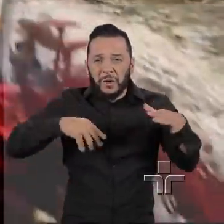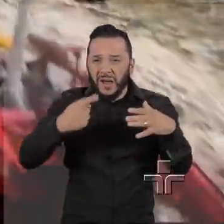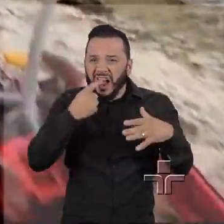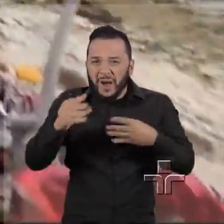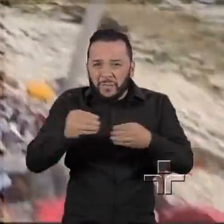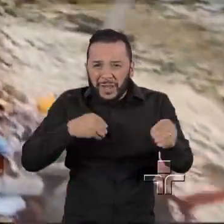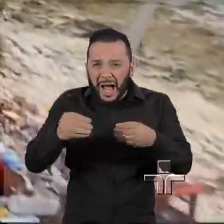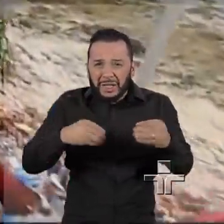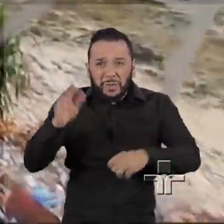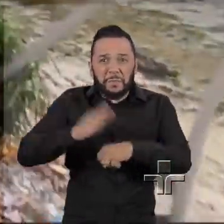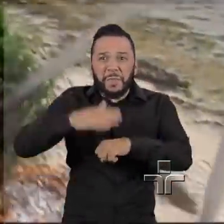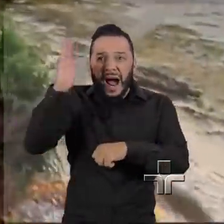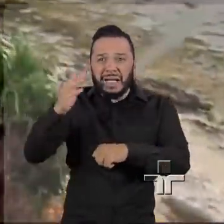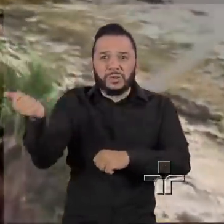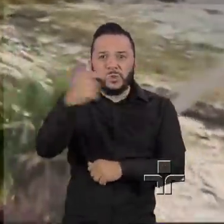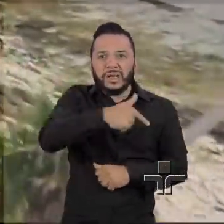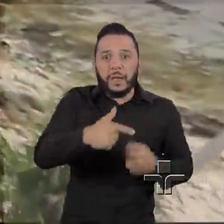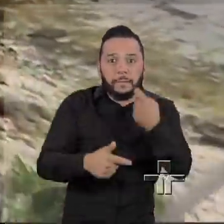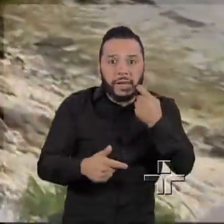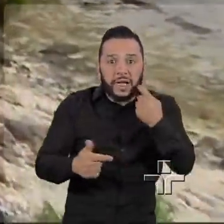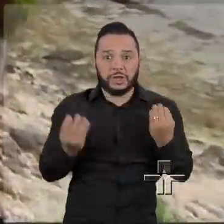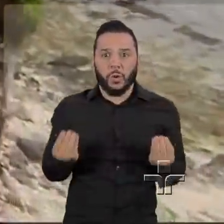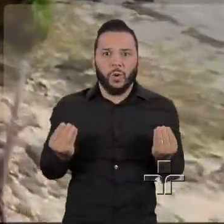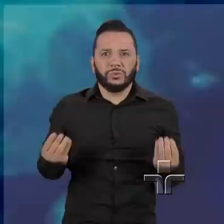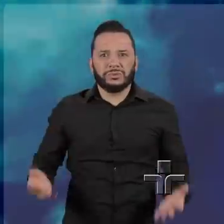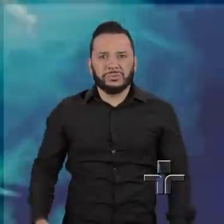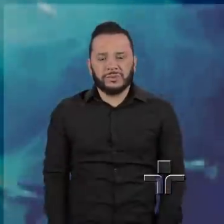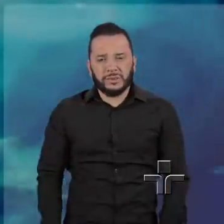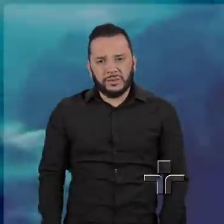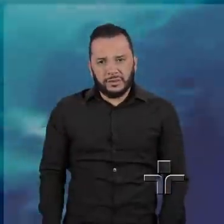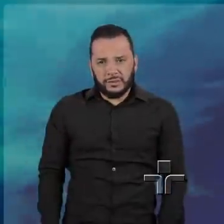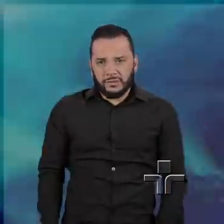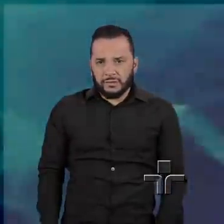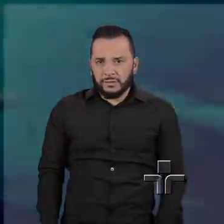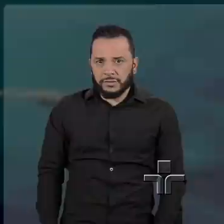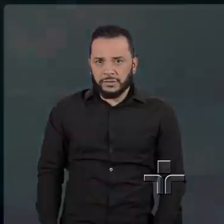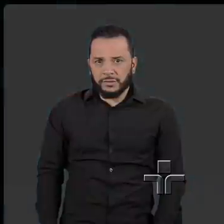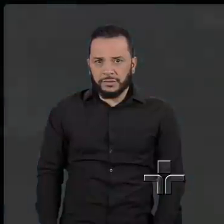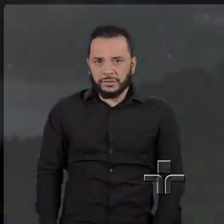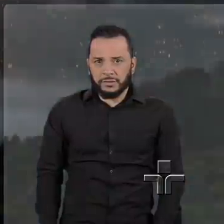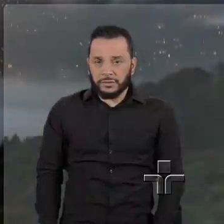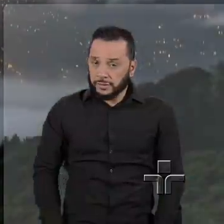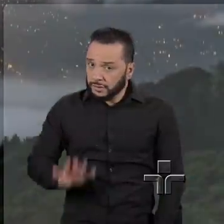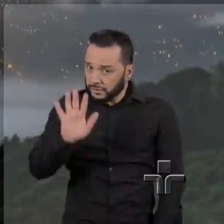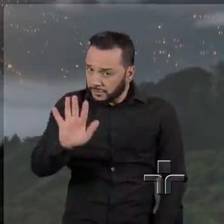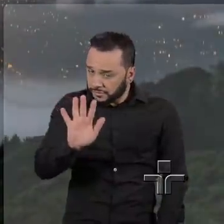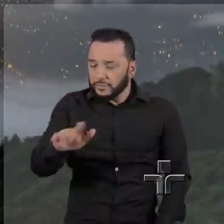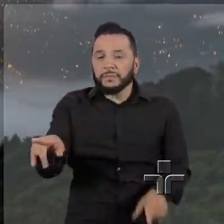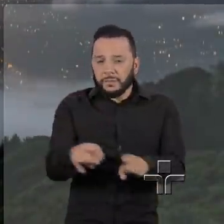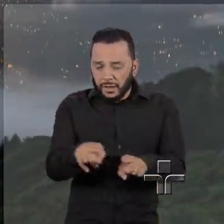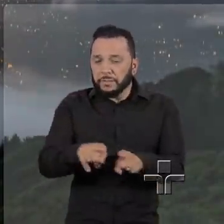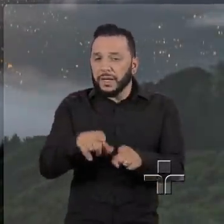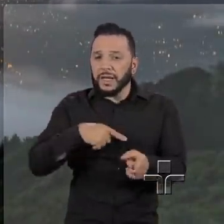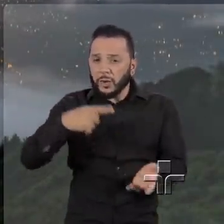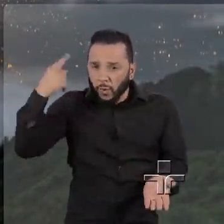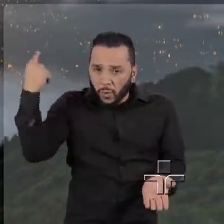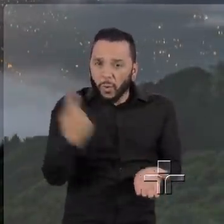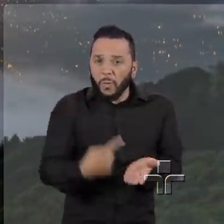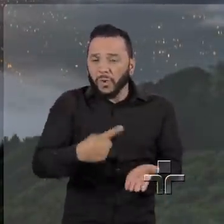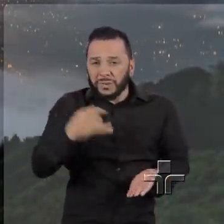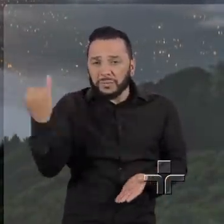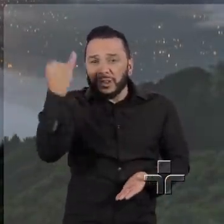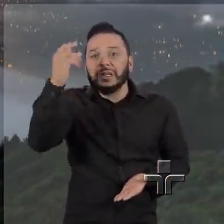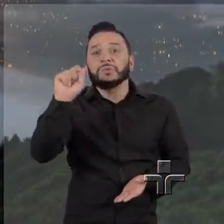plástico do que peixes. No topo da agenda ambiental, as